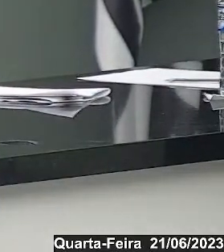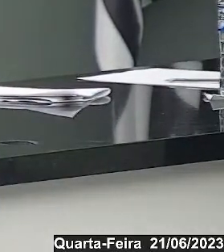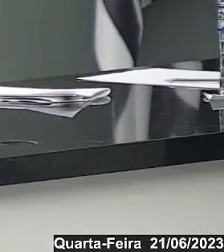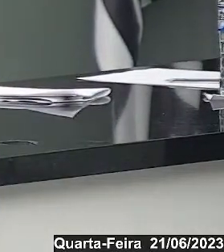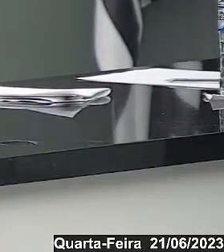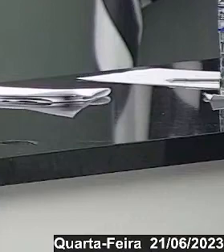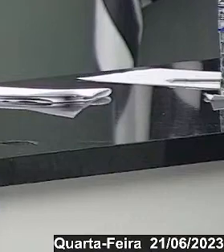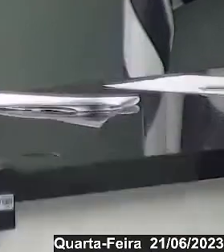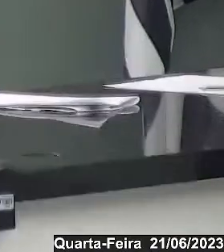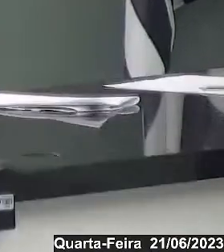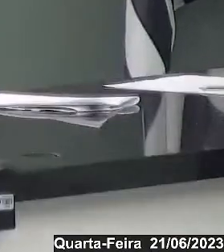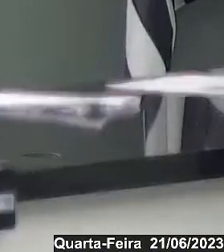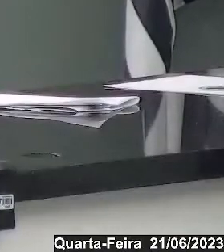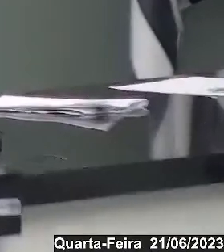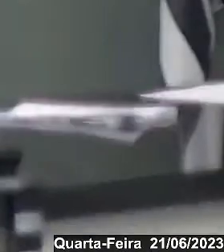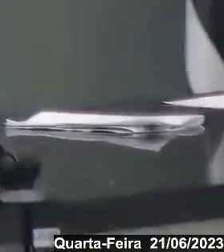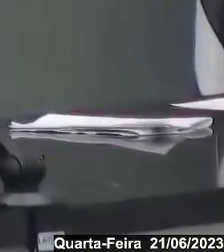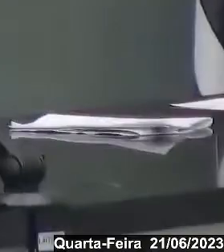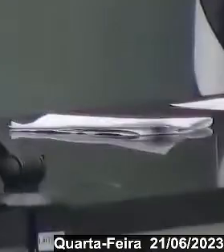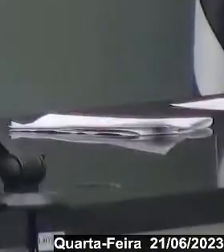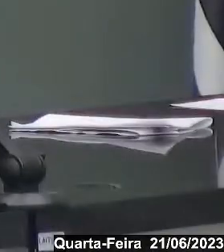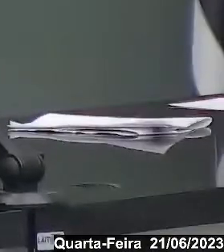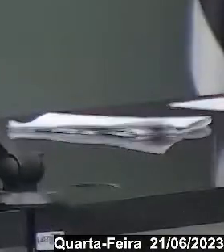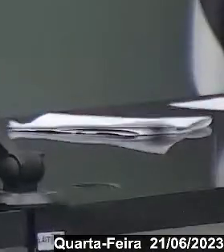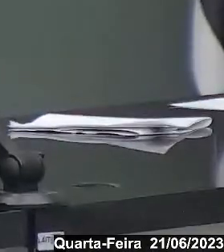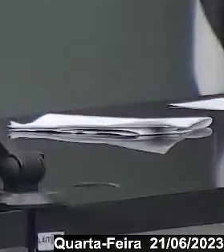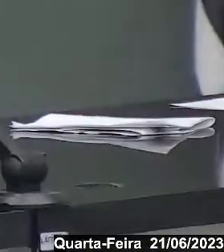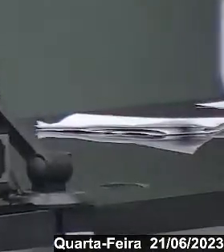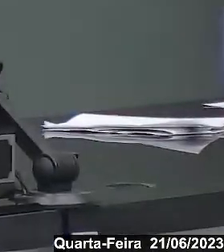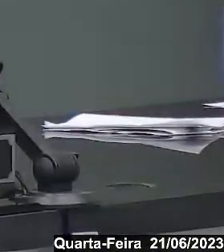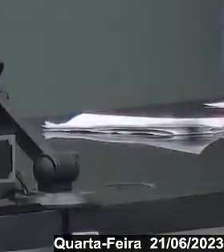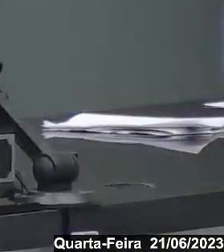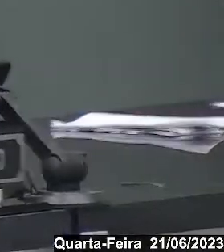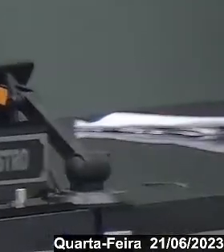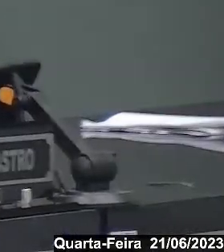com os expositores, dizendo que a gente continua nessa luta.